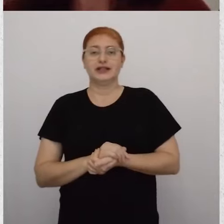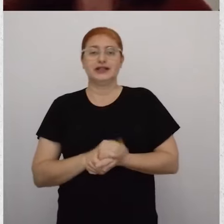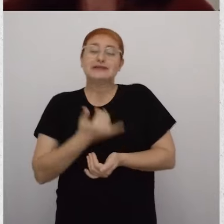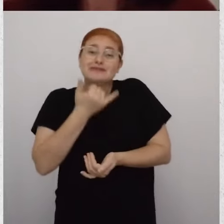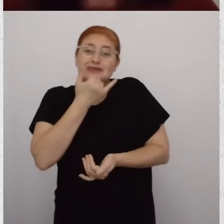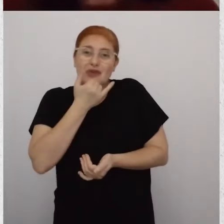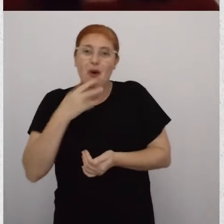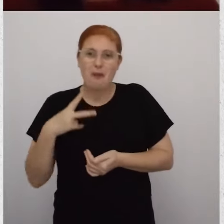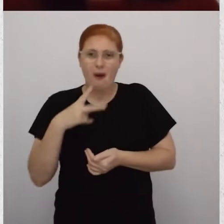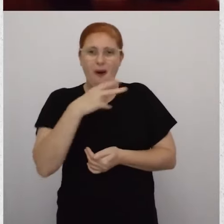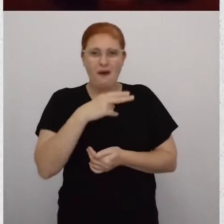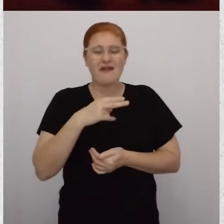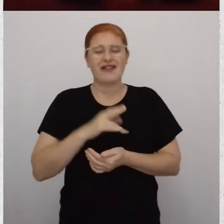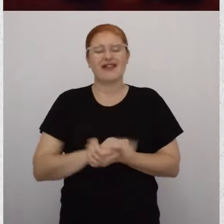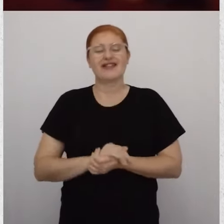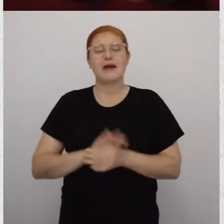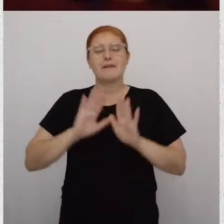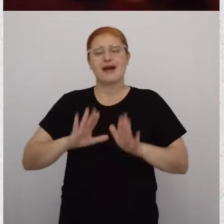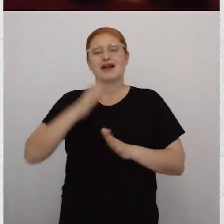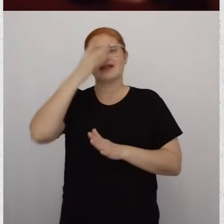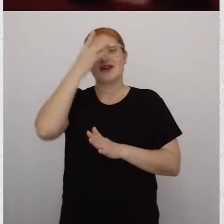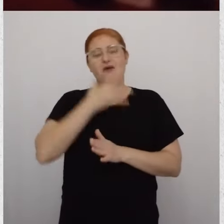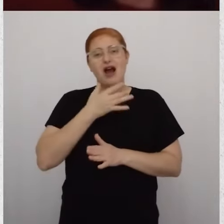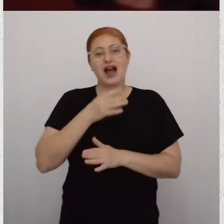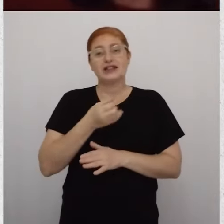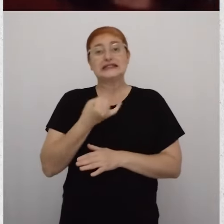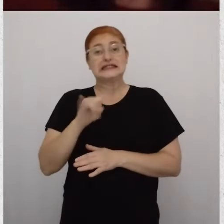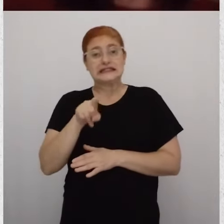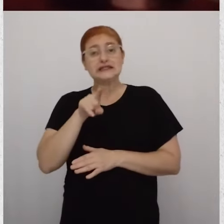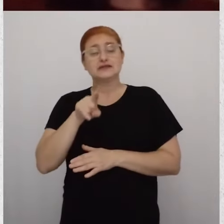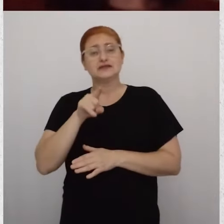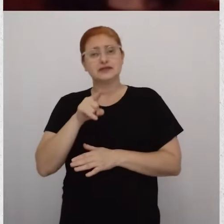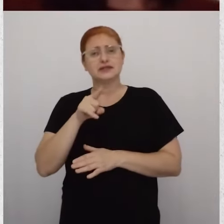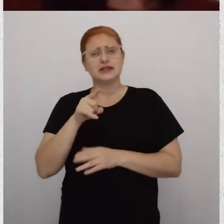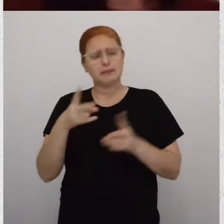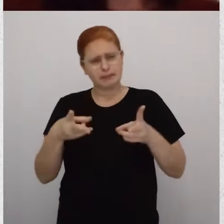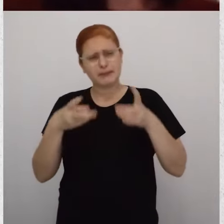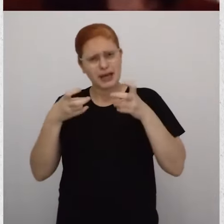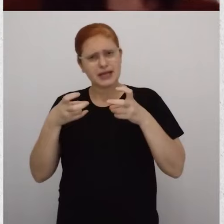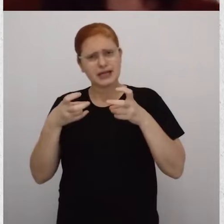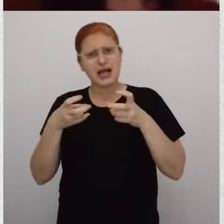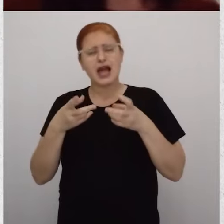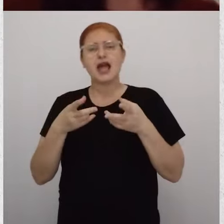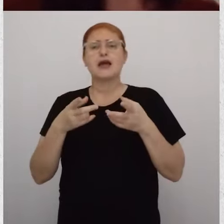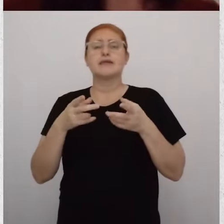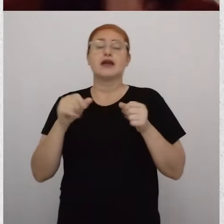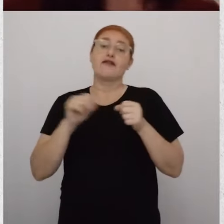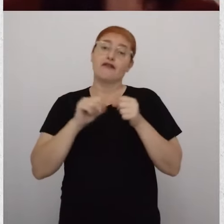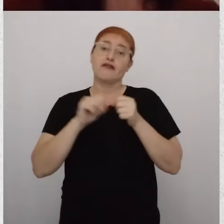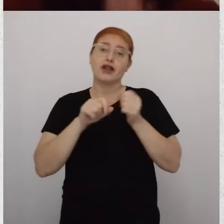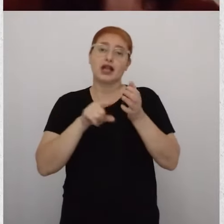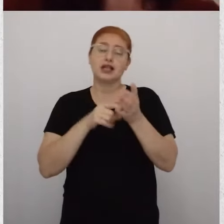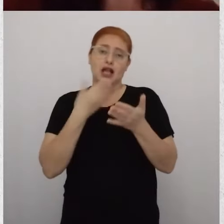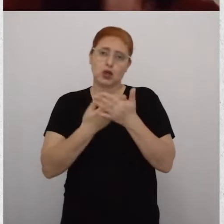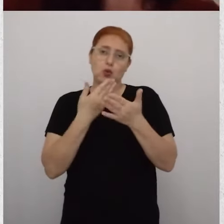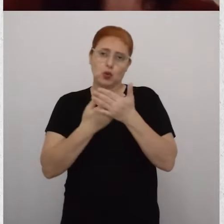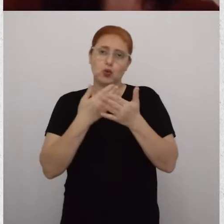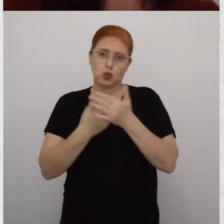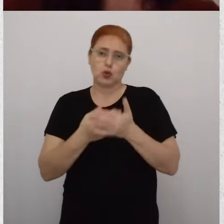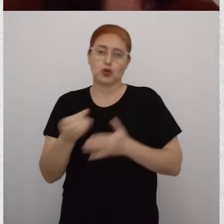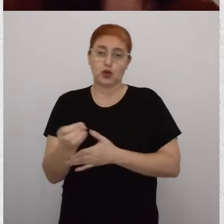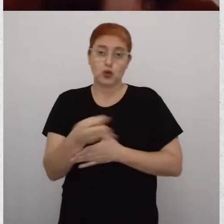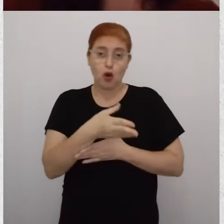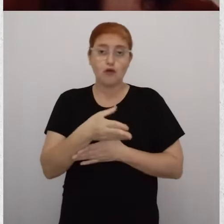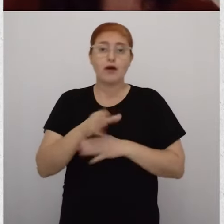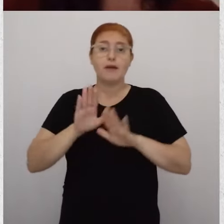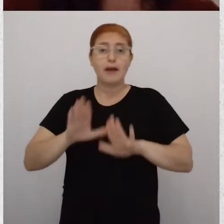mas interrompendo, né? Acho que, não sei se tu vê também dessa forma, fez esse estudo, é recente, né?